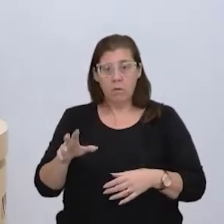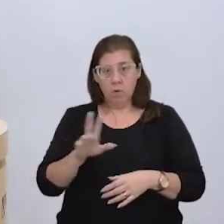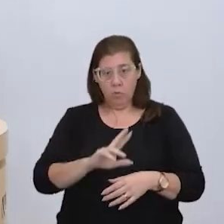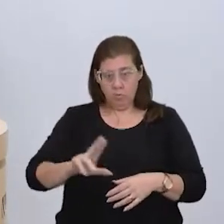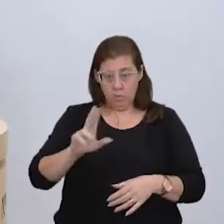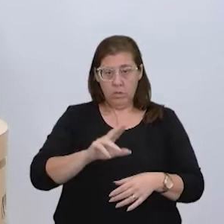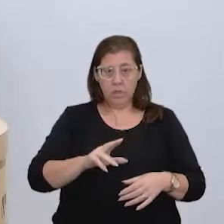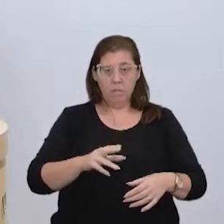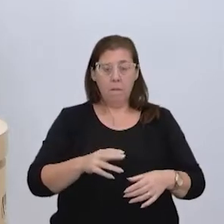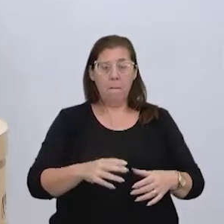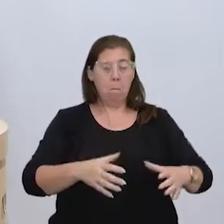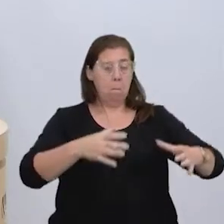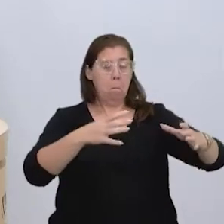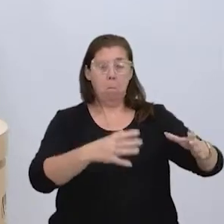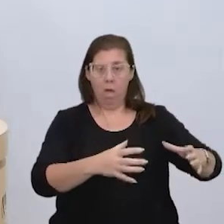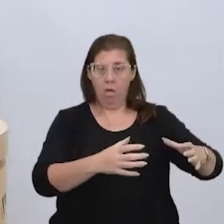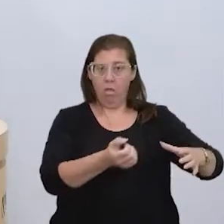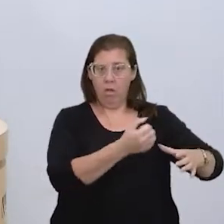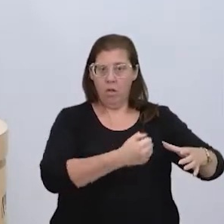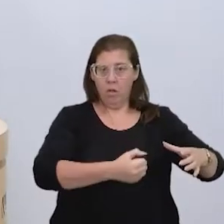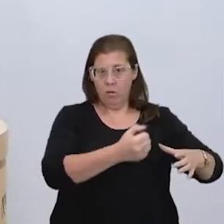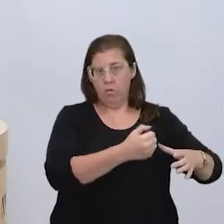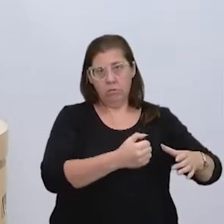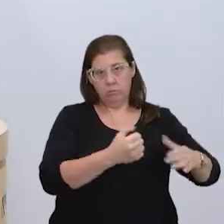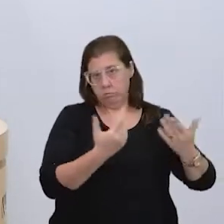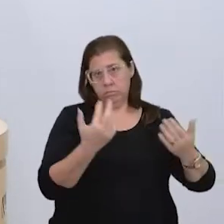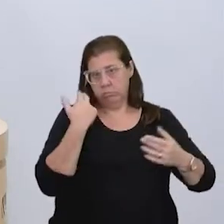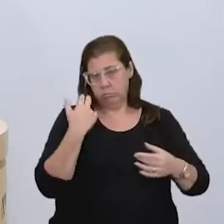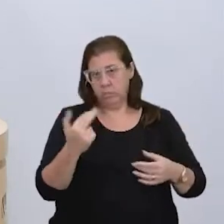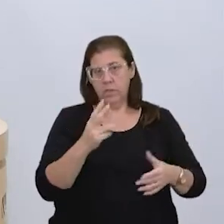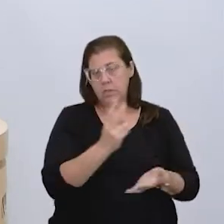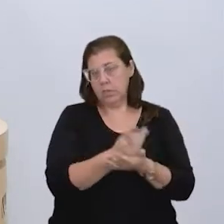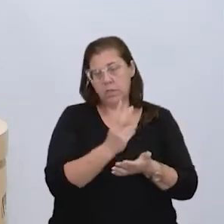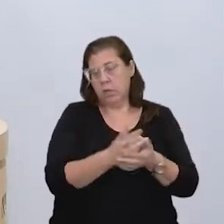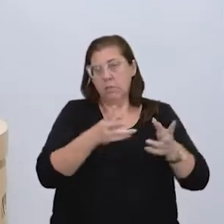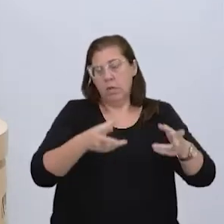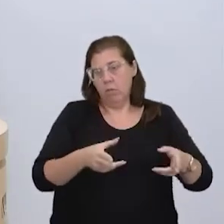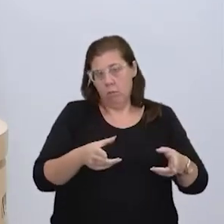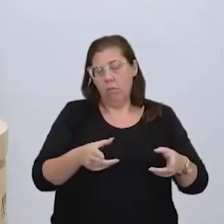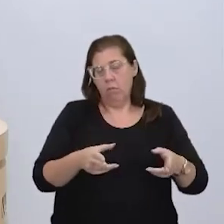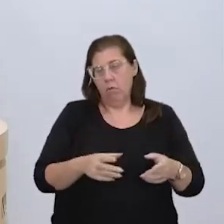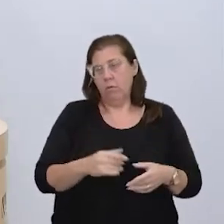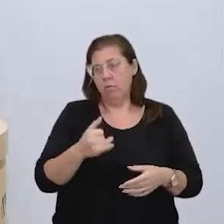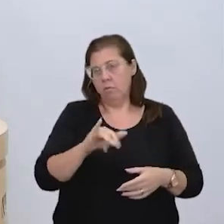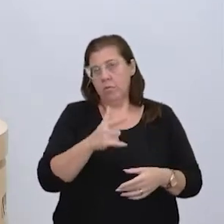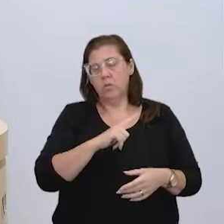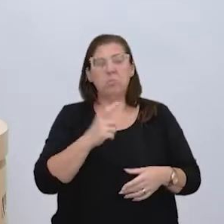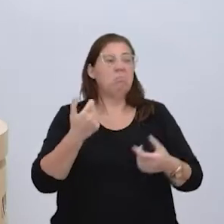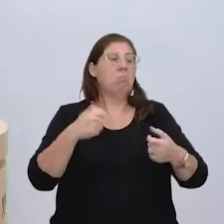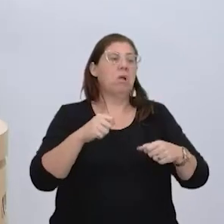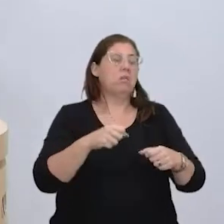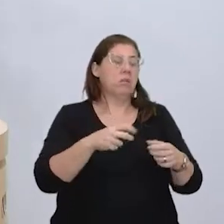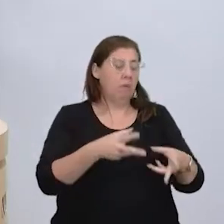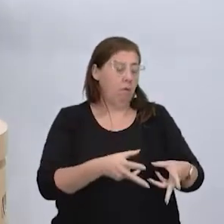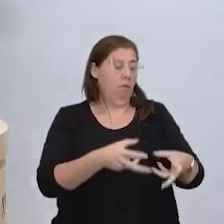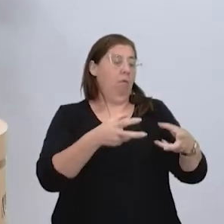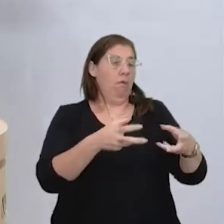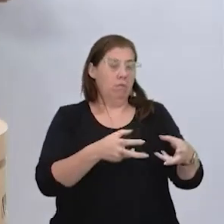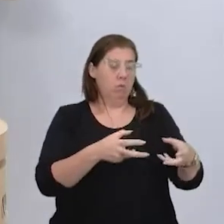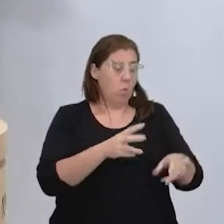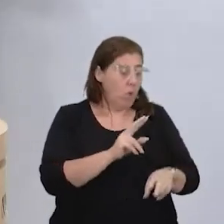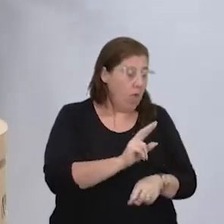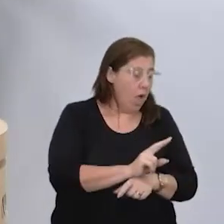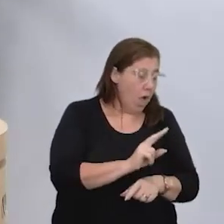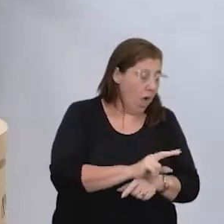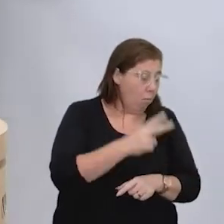uma panela de arroz, você vai ter um arroz padrão. Ele sempre vai sair do mesmo jeito. E você não precisa ficar de olho, você não precisa ficar ali